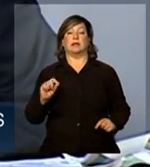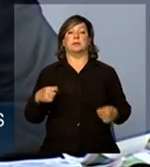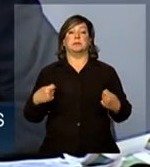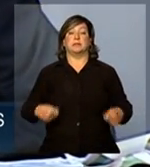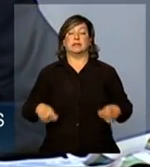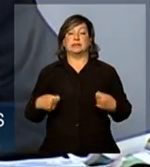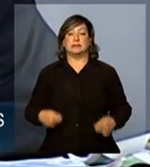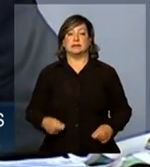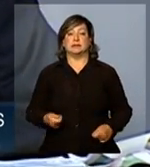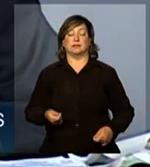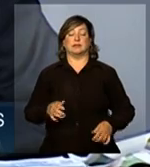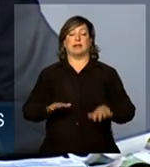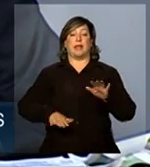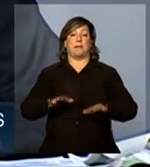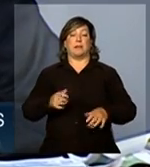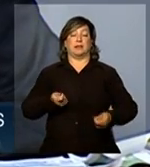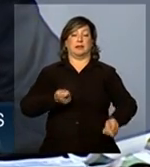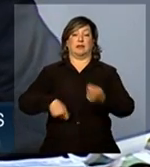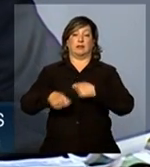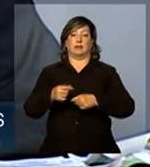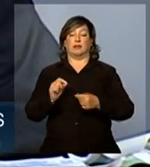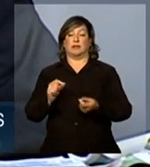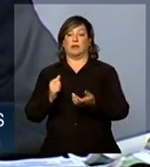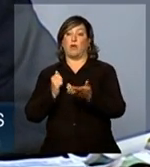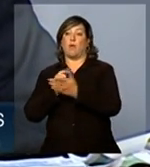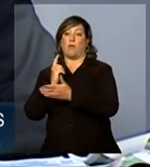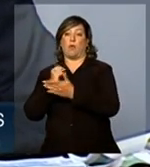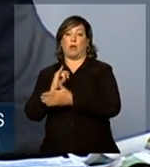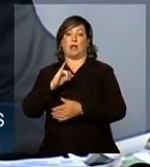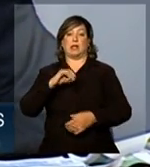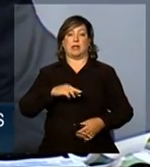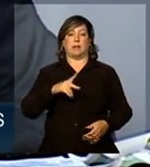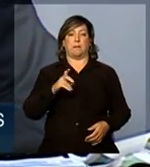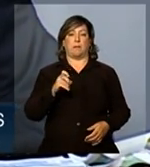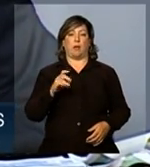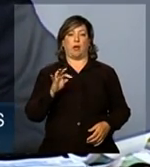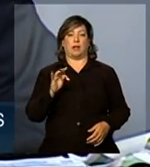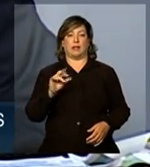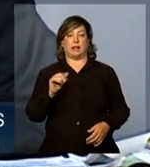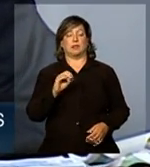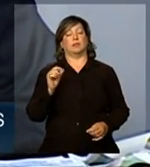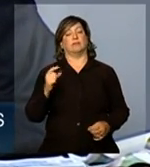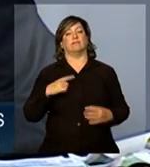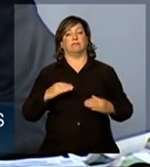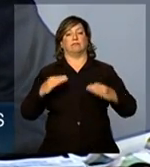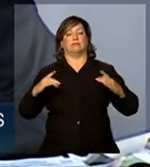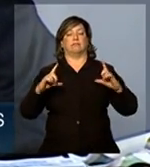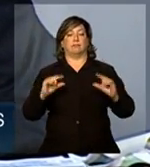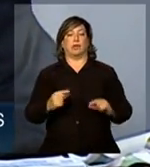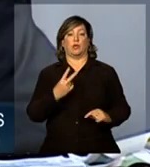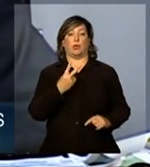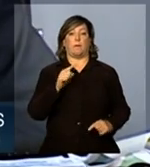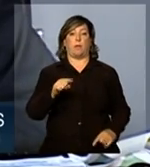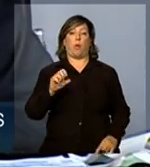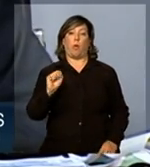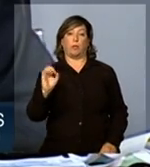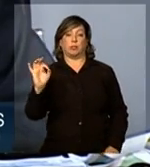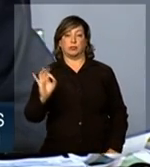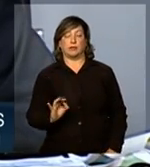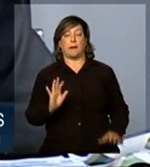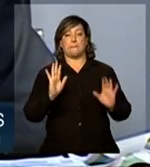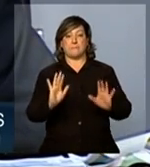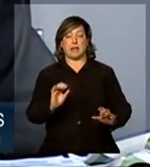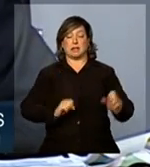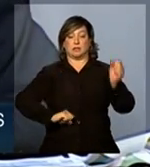mercado internacional, depende das exportações, teve um crescimento negativo de 2,8%. Mas a indústria